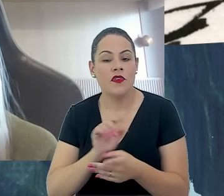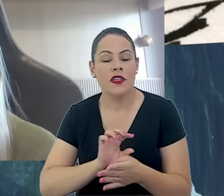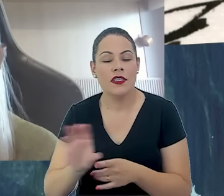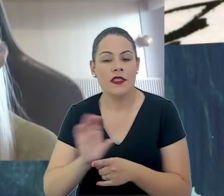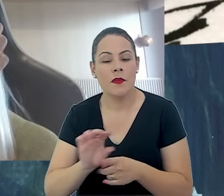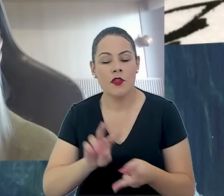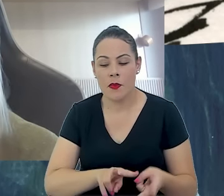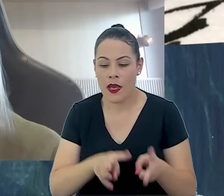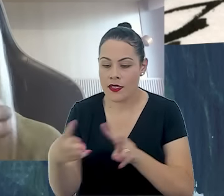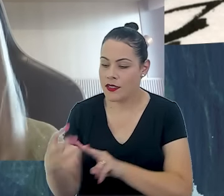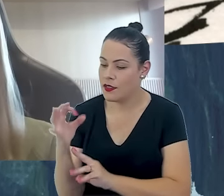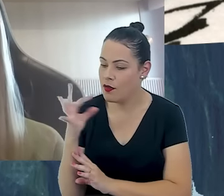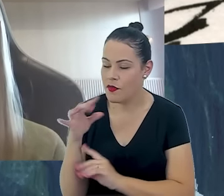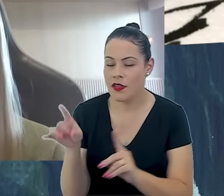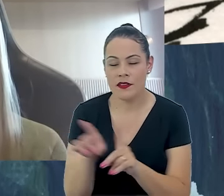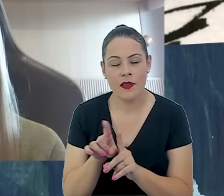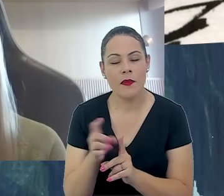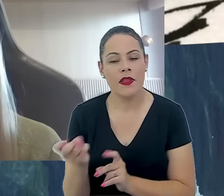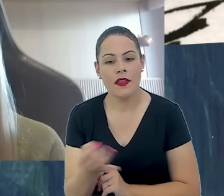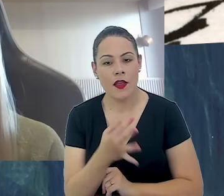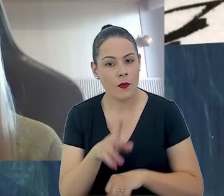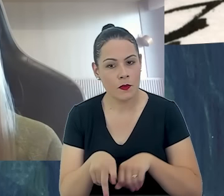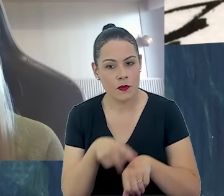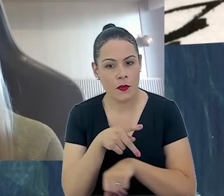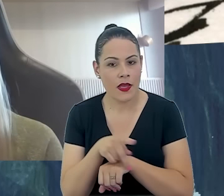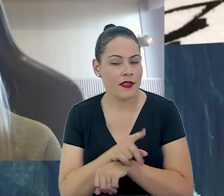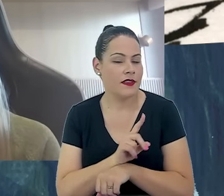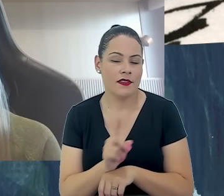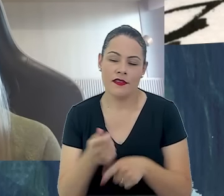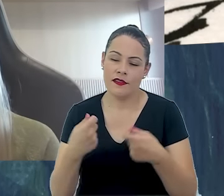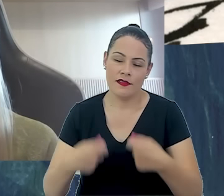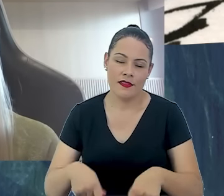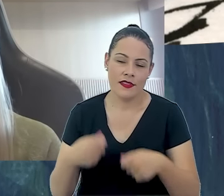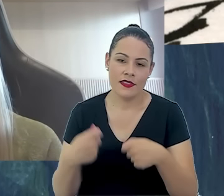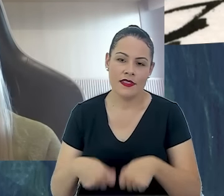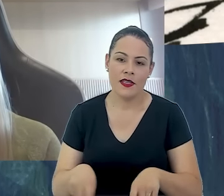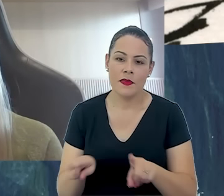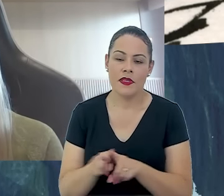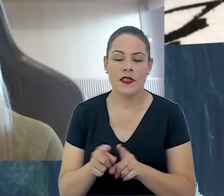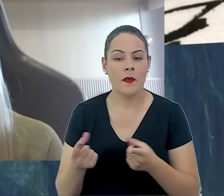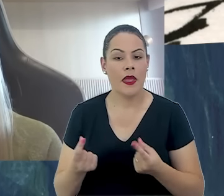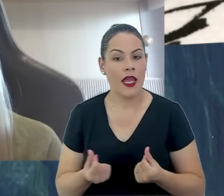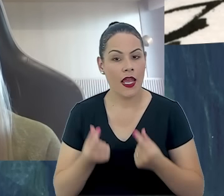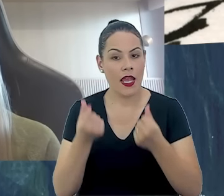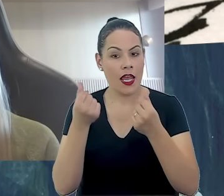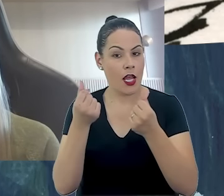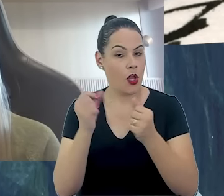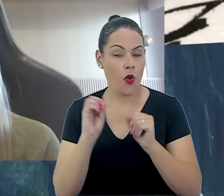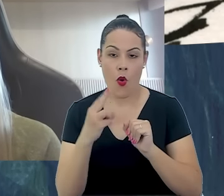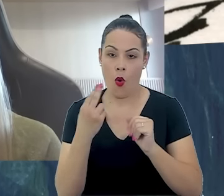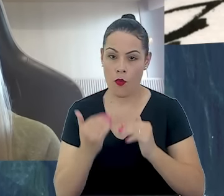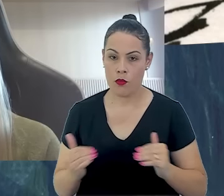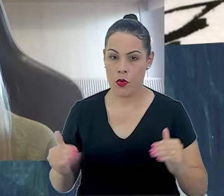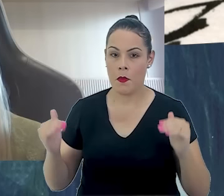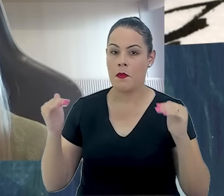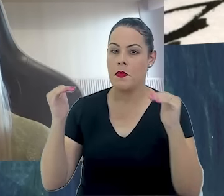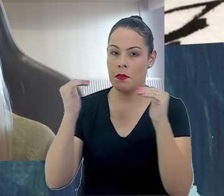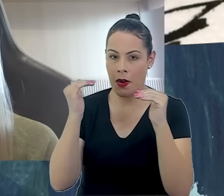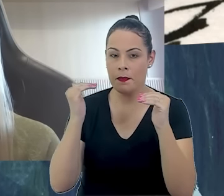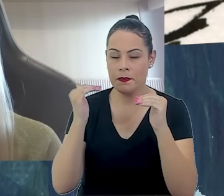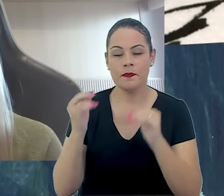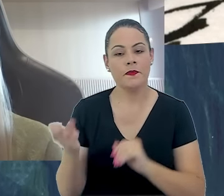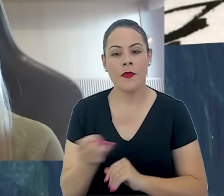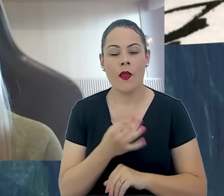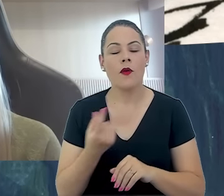uma transição verde, inclusive para países que são não necessariamente ricos, ou AAA, ou